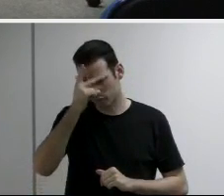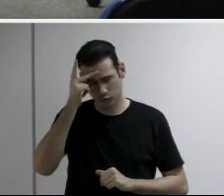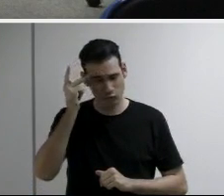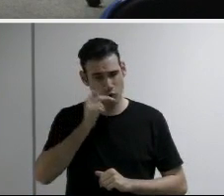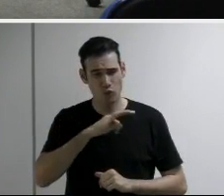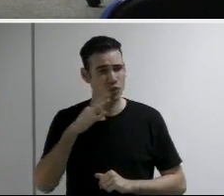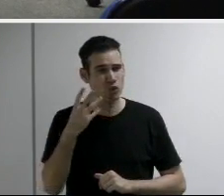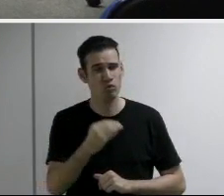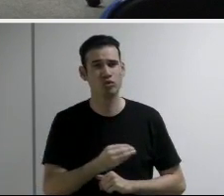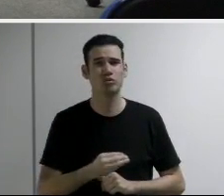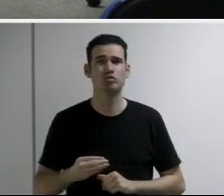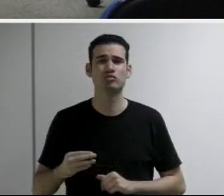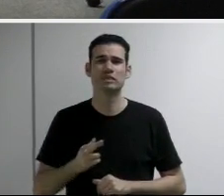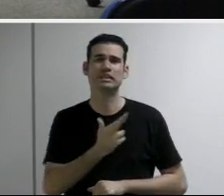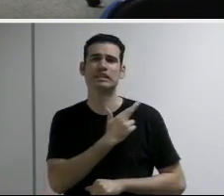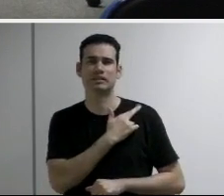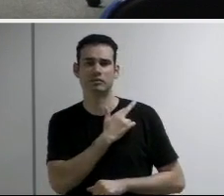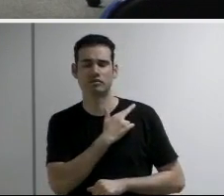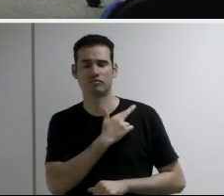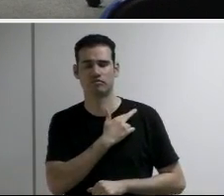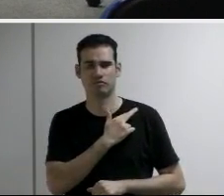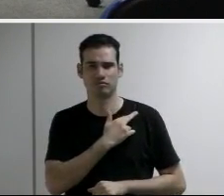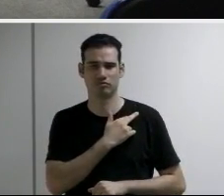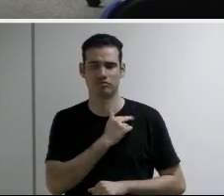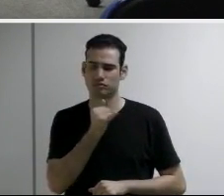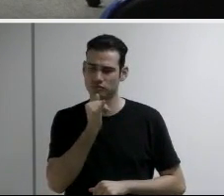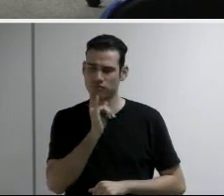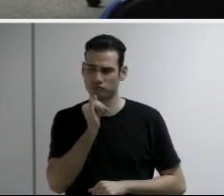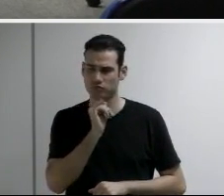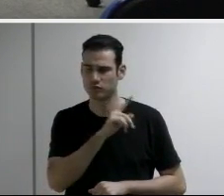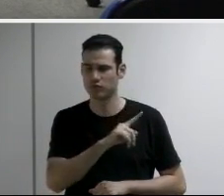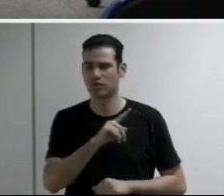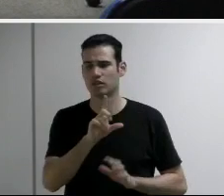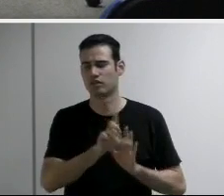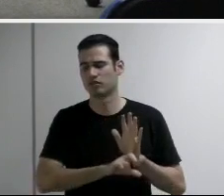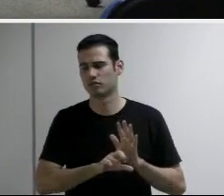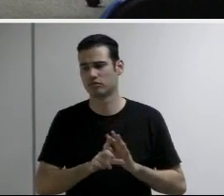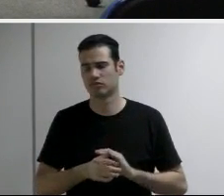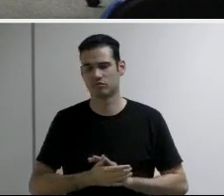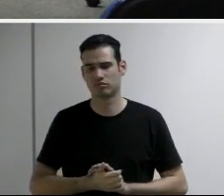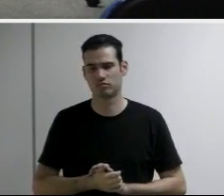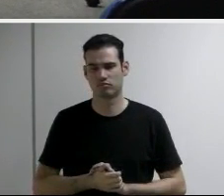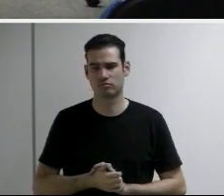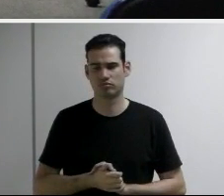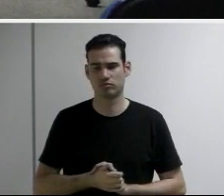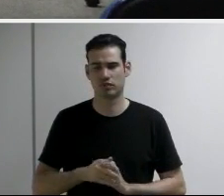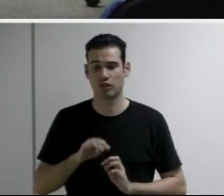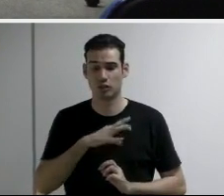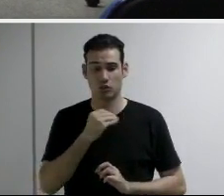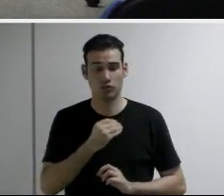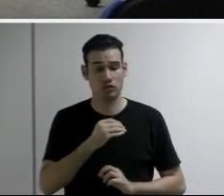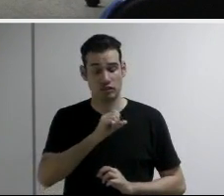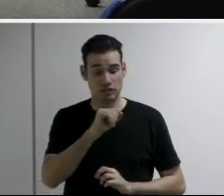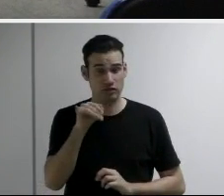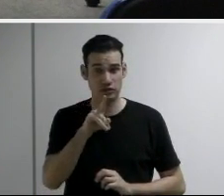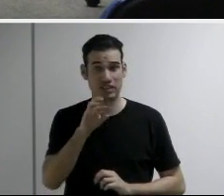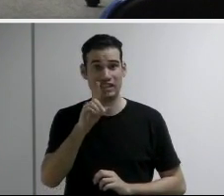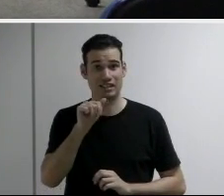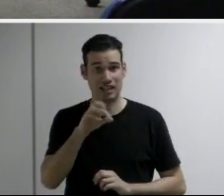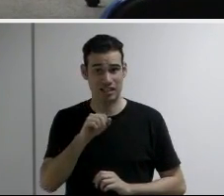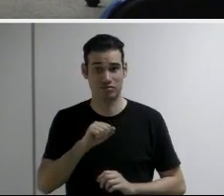responsável, né? Então, assim, se no blockchain você faz um tratamento distribuído, todo mundo é responsável. Então,